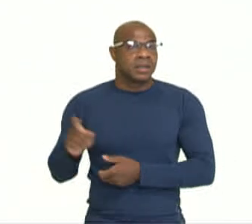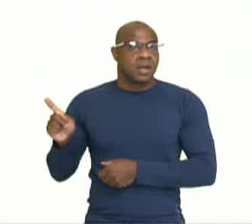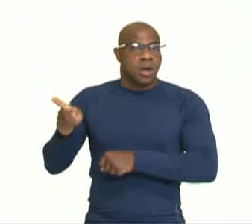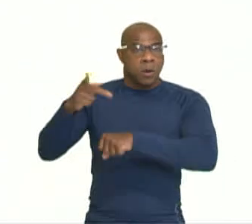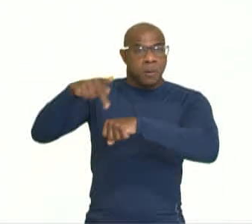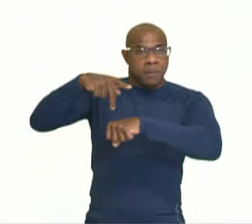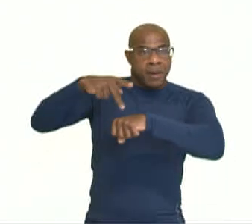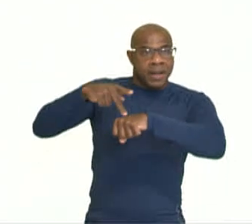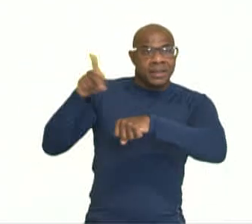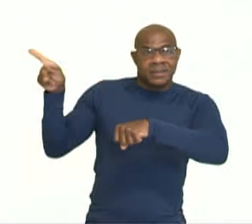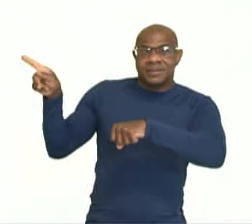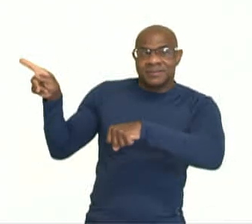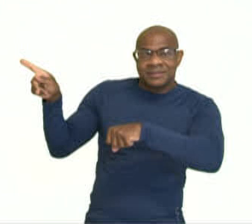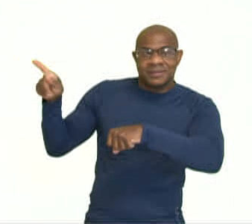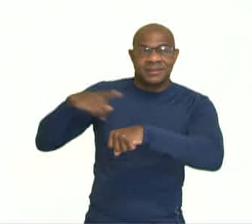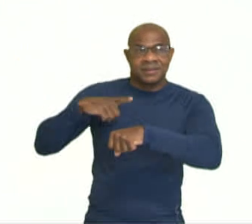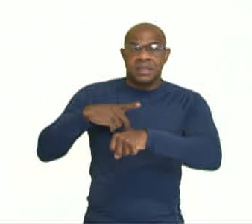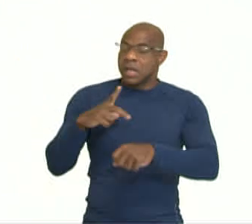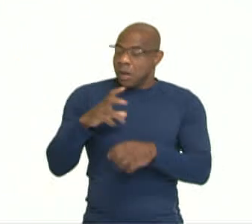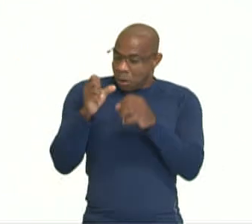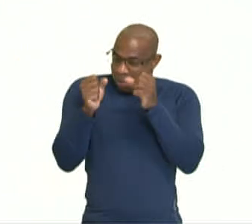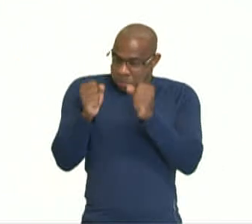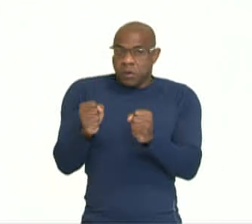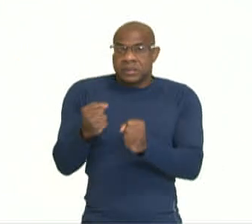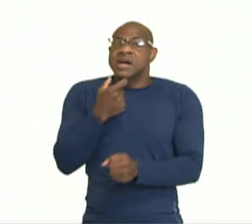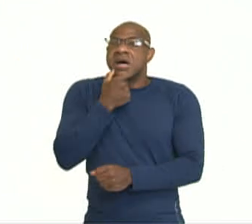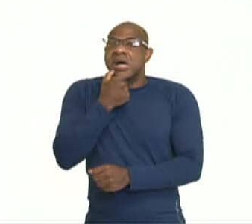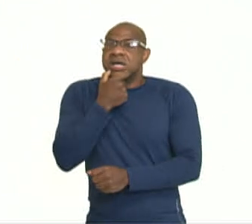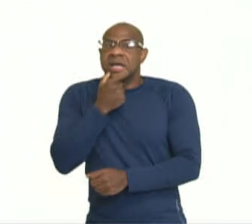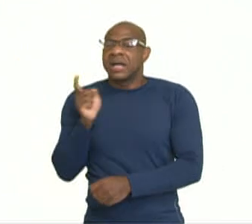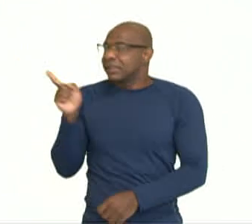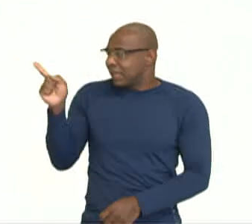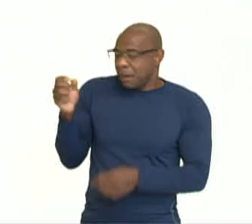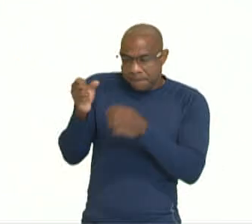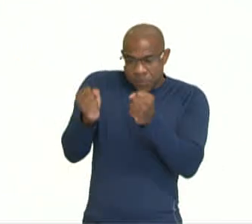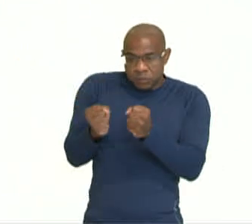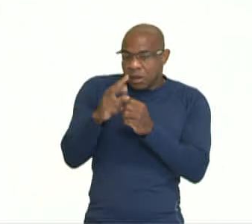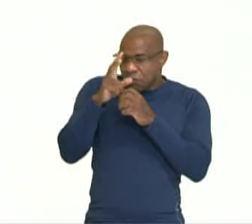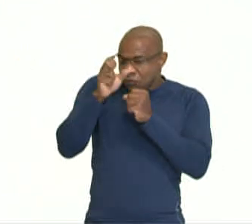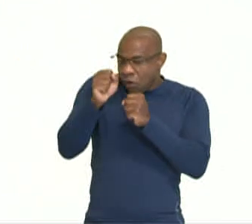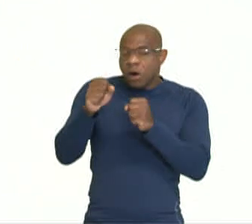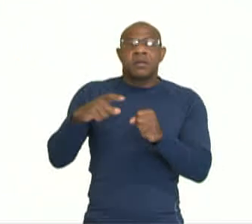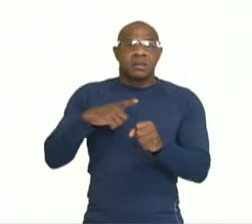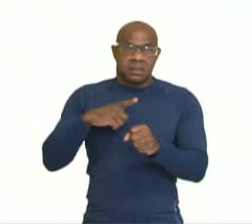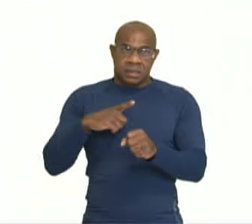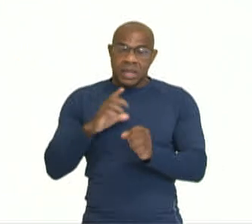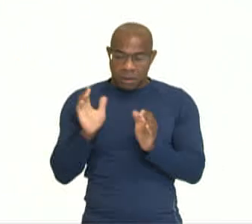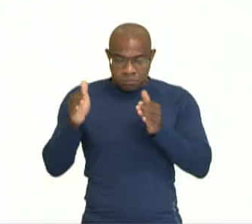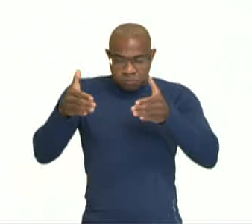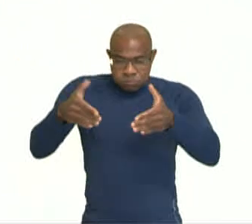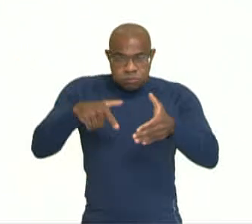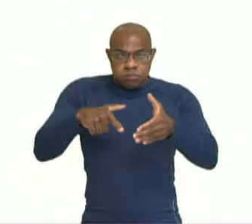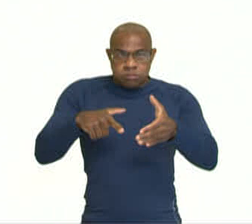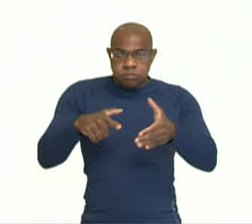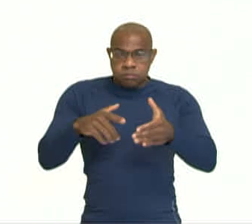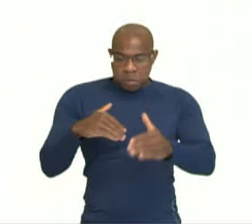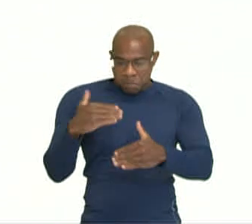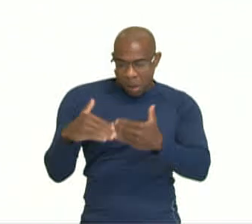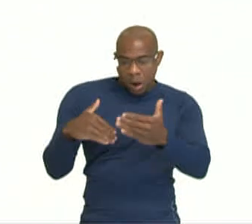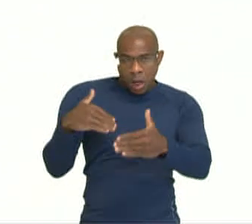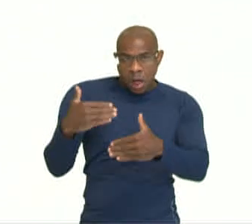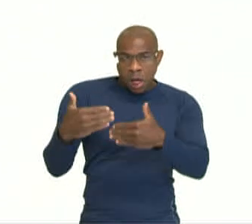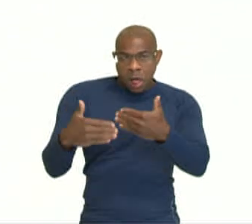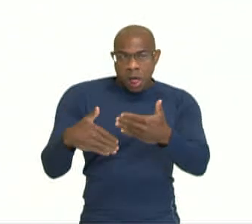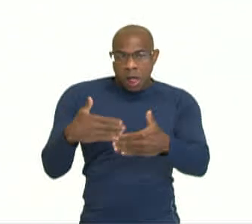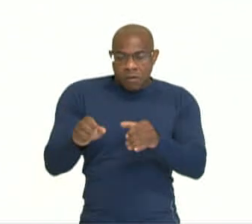ilha da Grã-Bretanha um poder muito forte da Inglaterra. Esse poder inglês é concentrado, mas que gradativamente foi